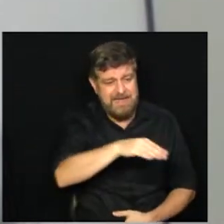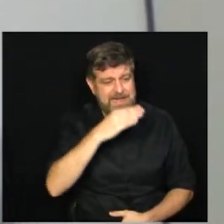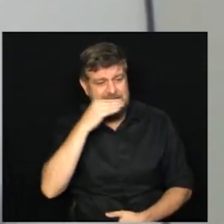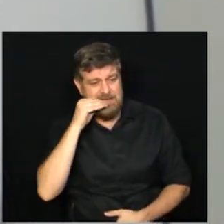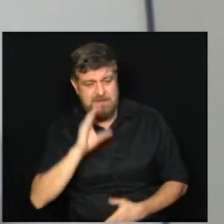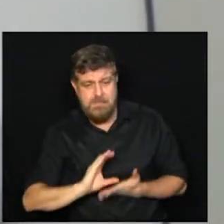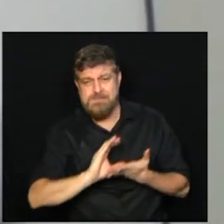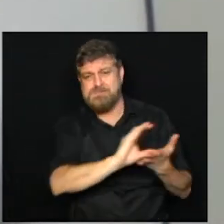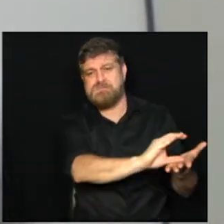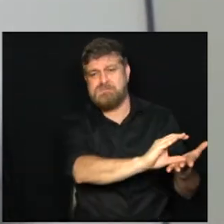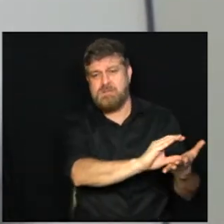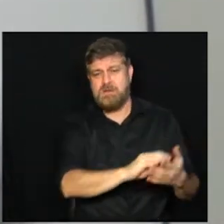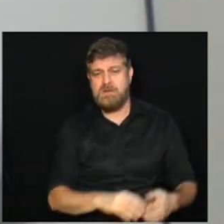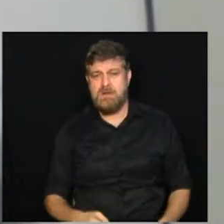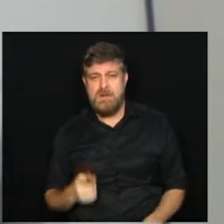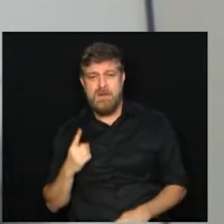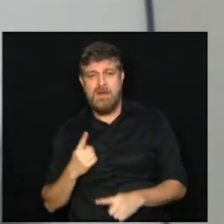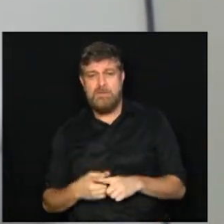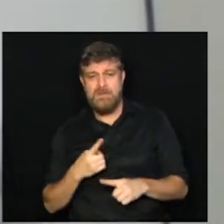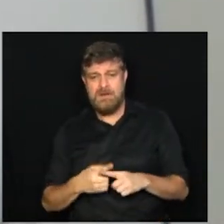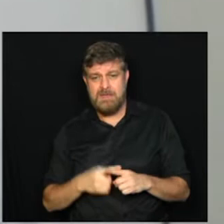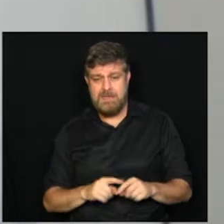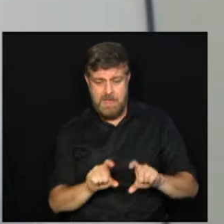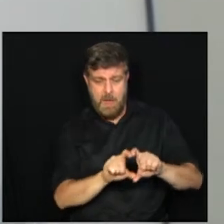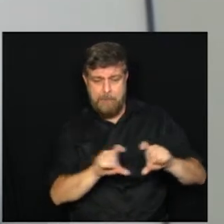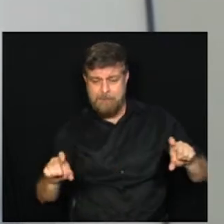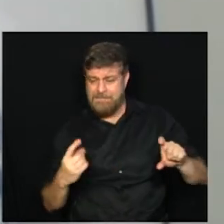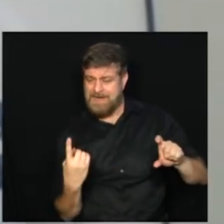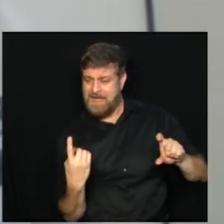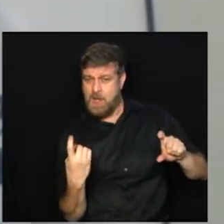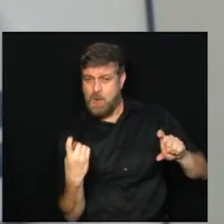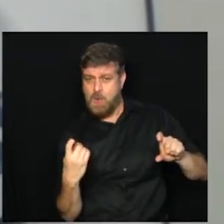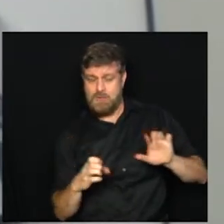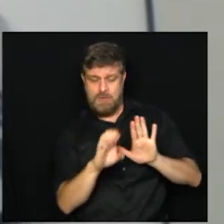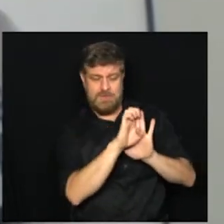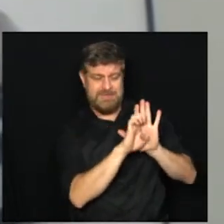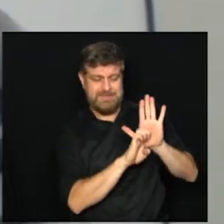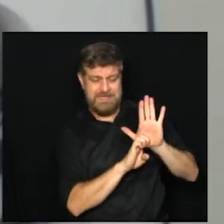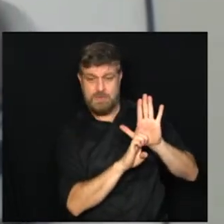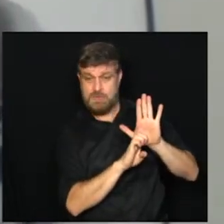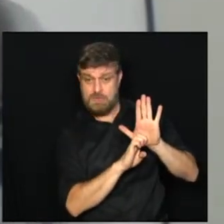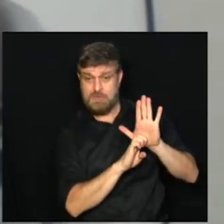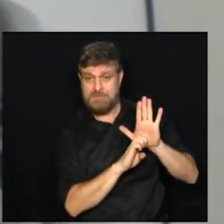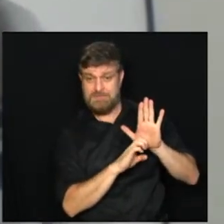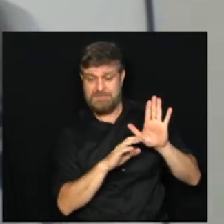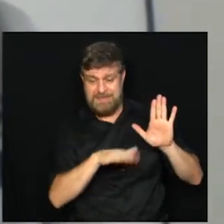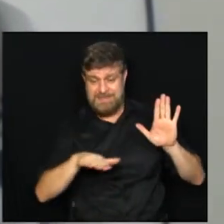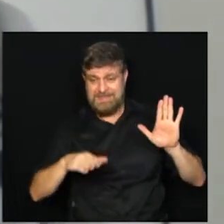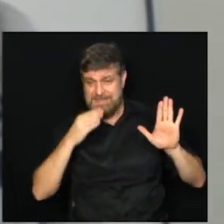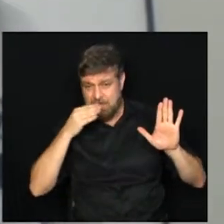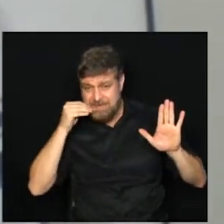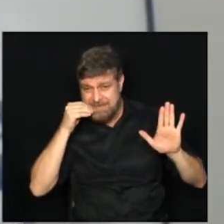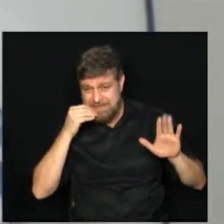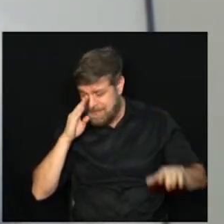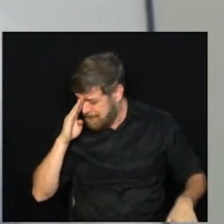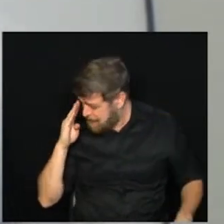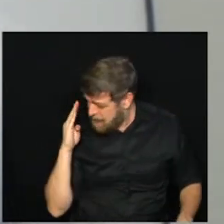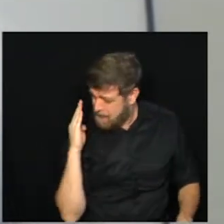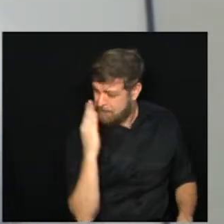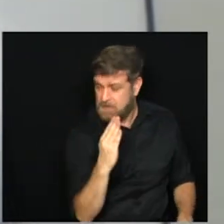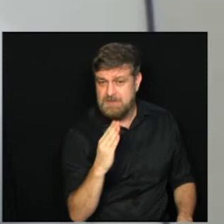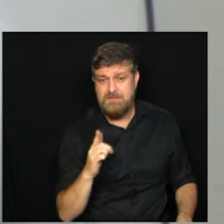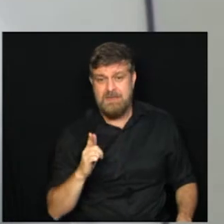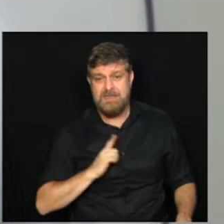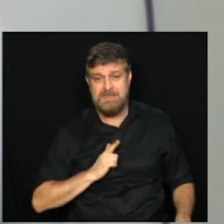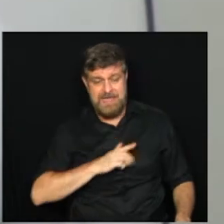cidade. Porque o parágrafo único do ECA diz o seguinte: a garantia de prioridade compreende, porque